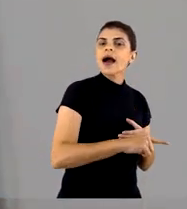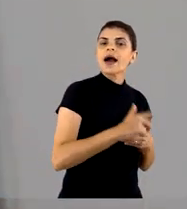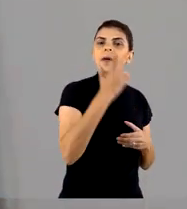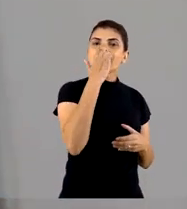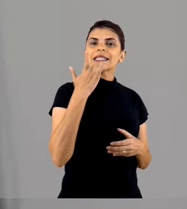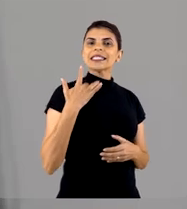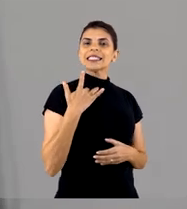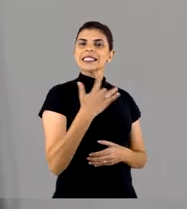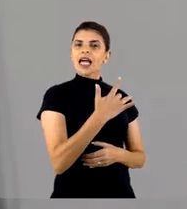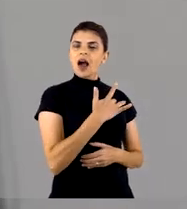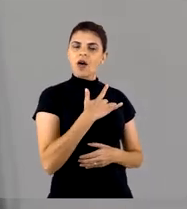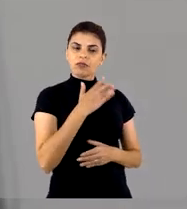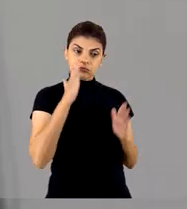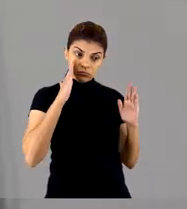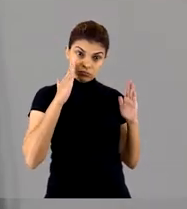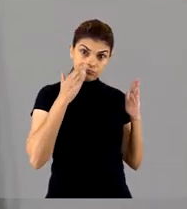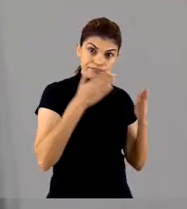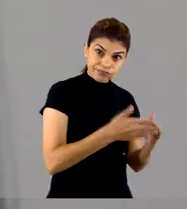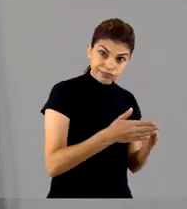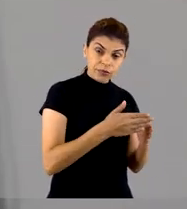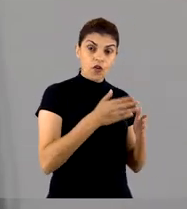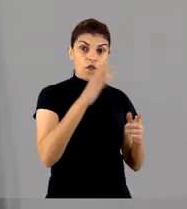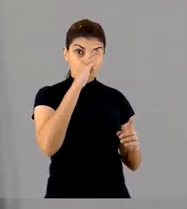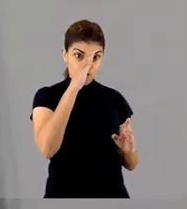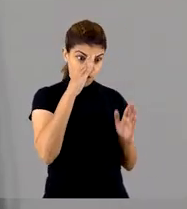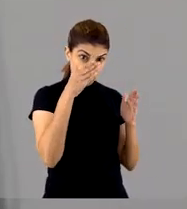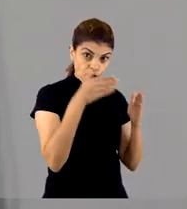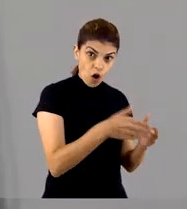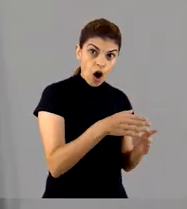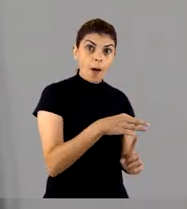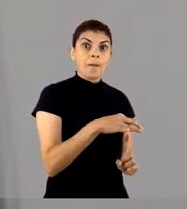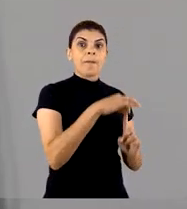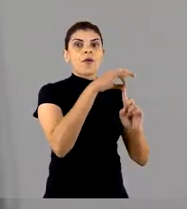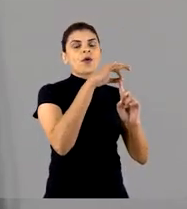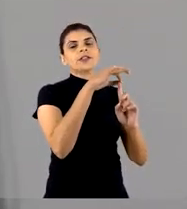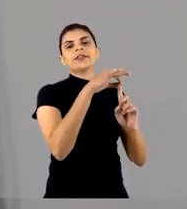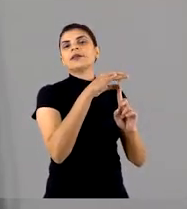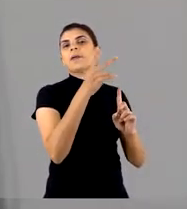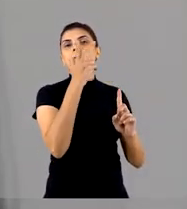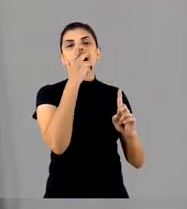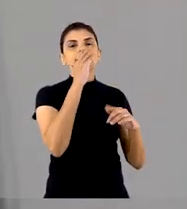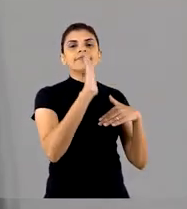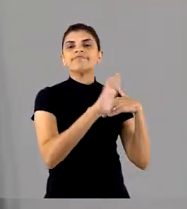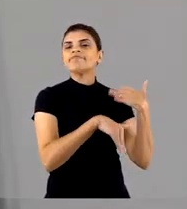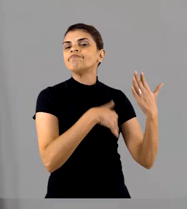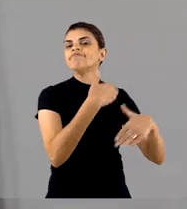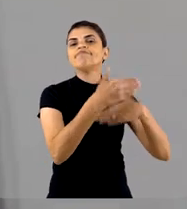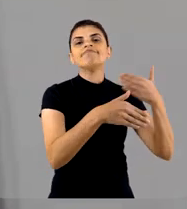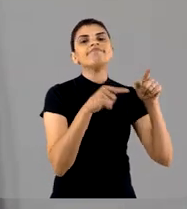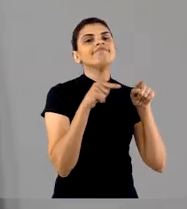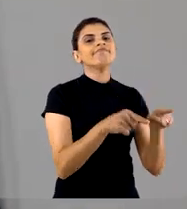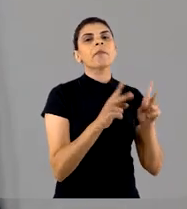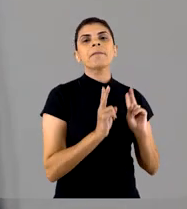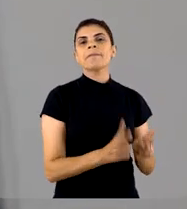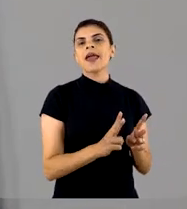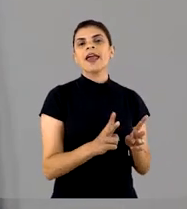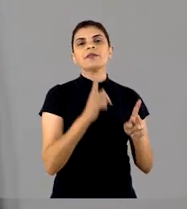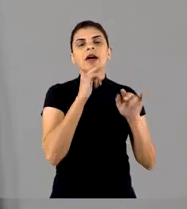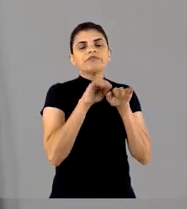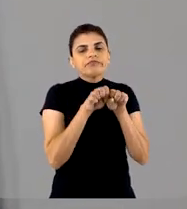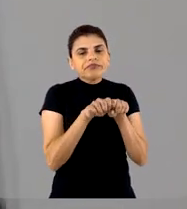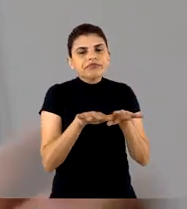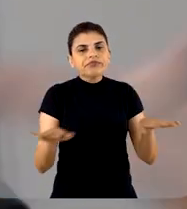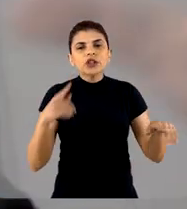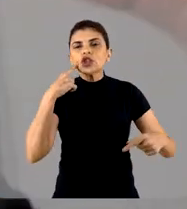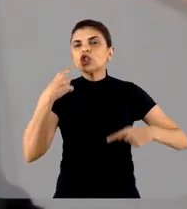de uma saúde voltada para a questão pontual, focal, ela foi entrando por aí, né? Ela